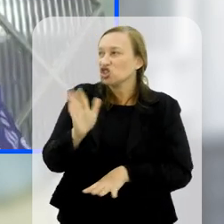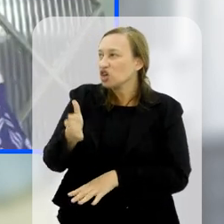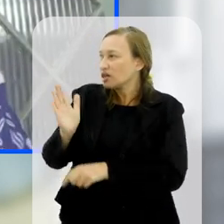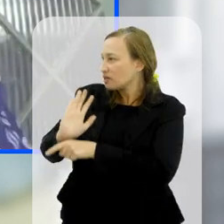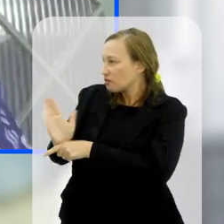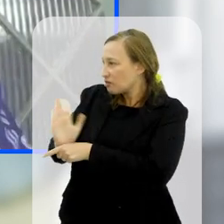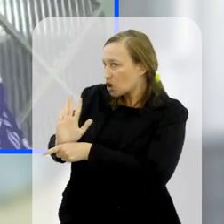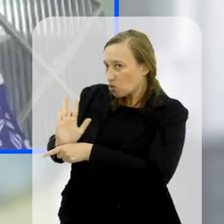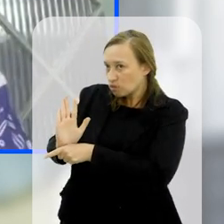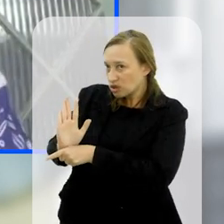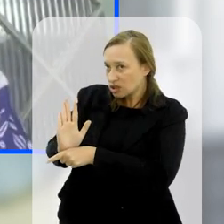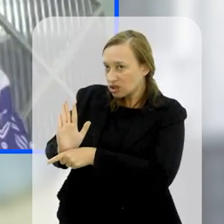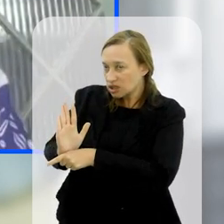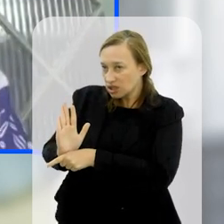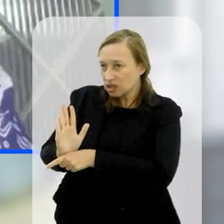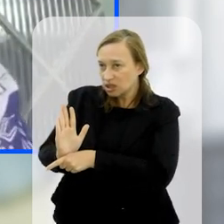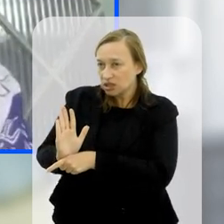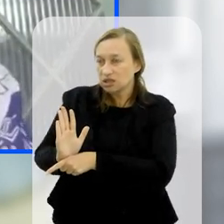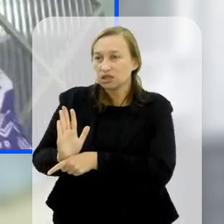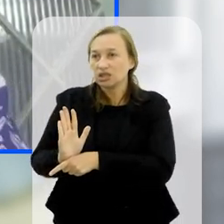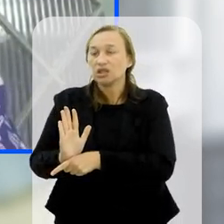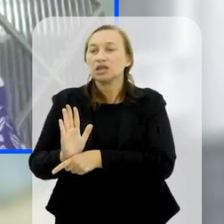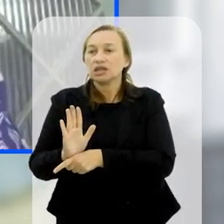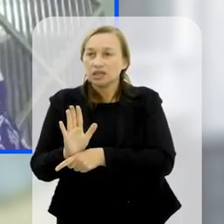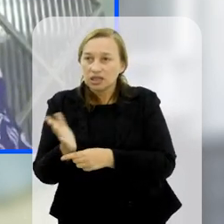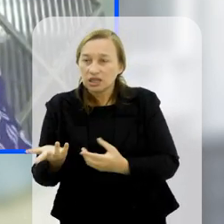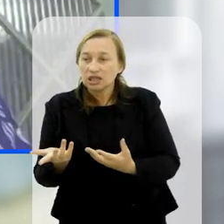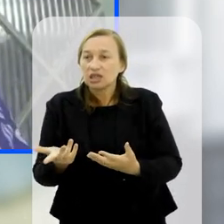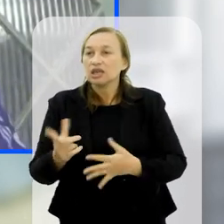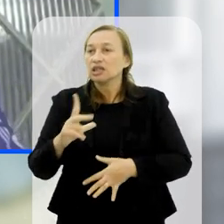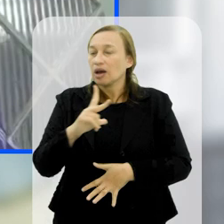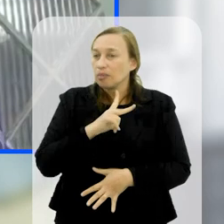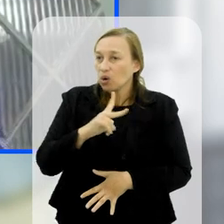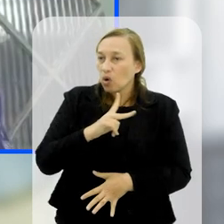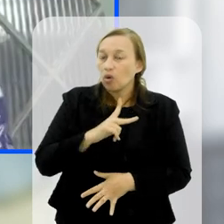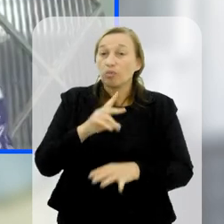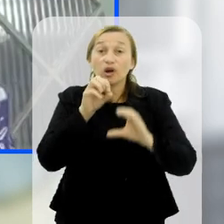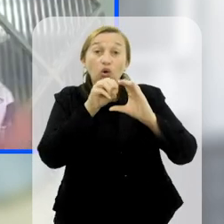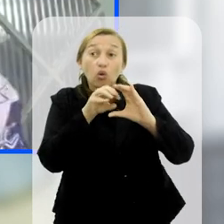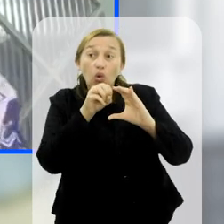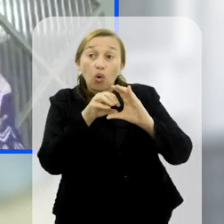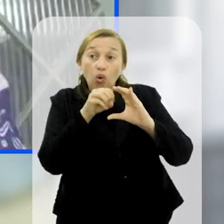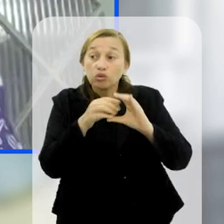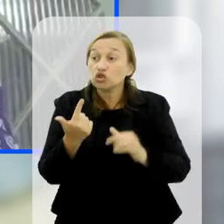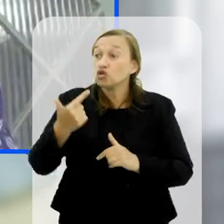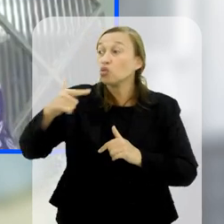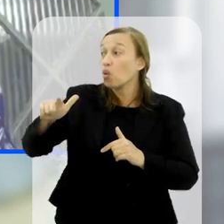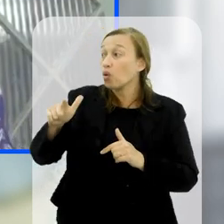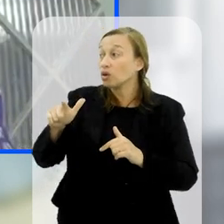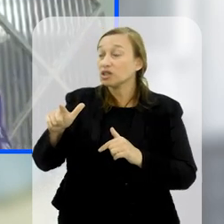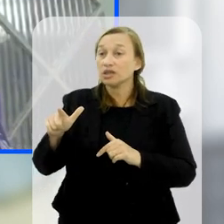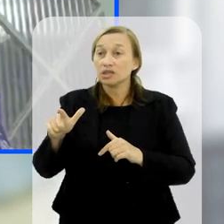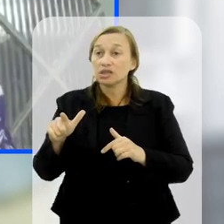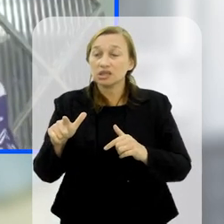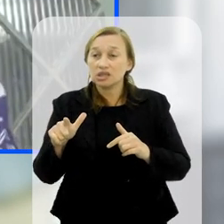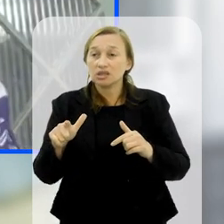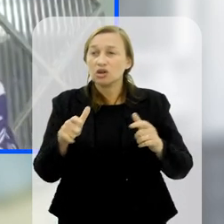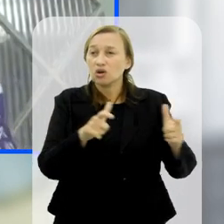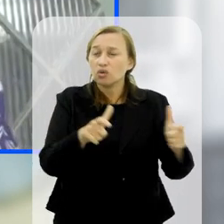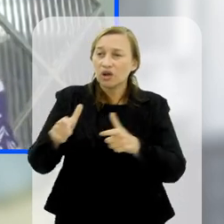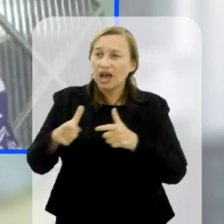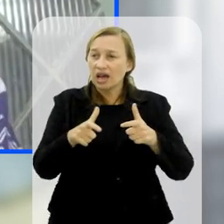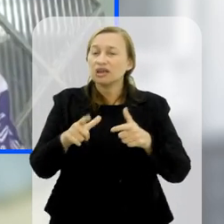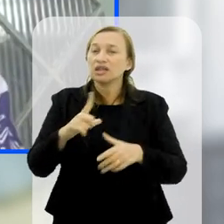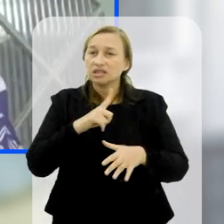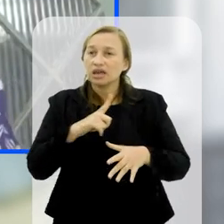em filmes de streaming, Netflix, dentro da própria Rede Globo, de outras radiodifusoras também. Então, tem pessoas